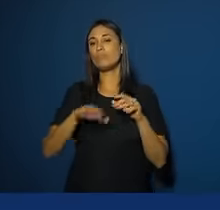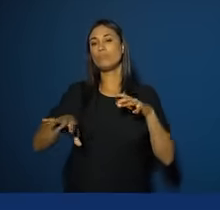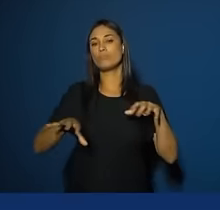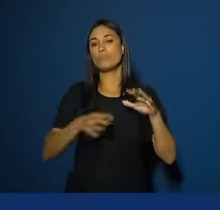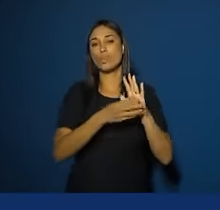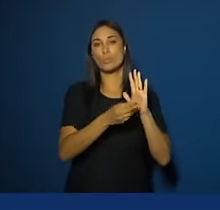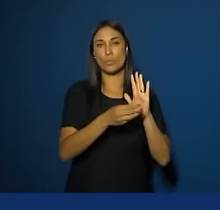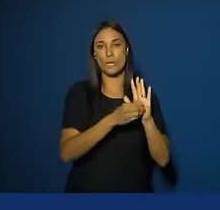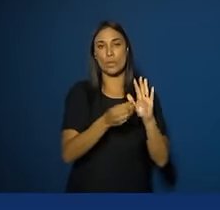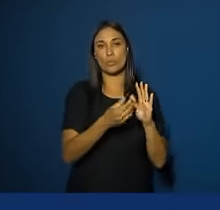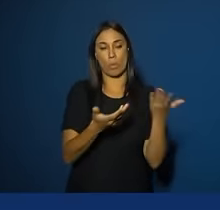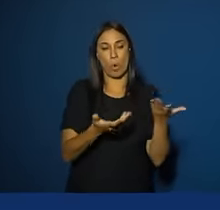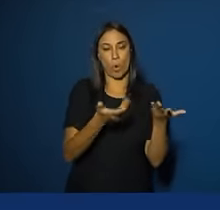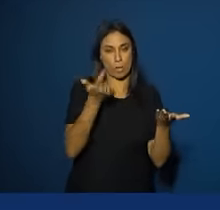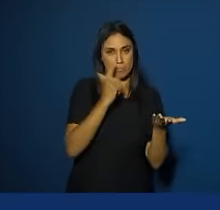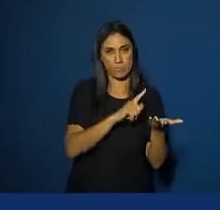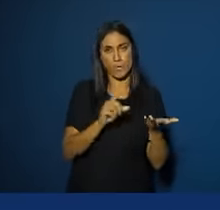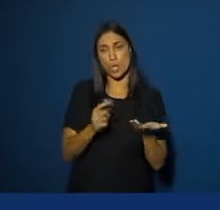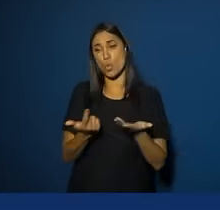sendo disruptados.